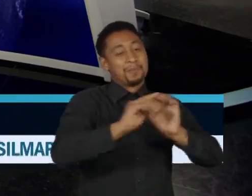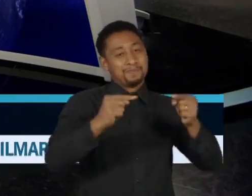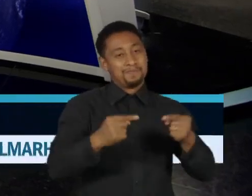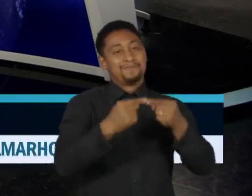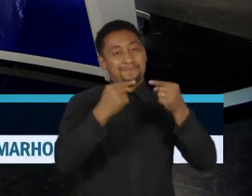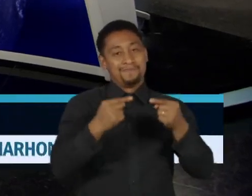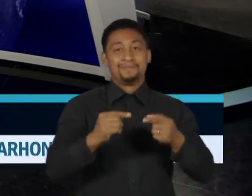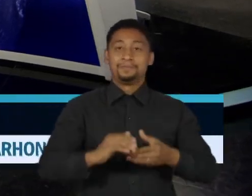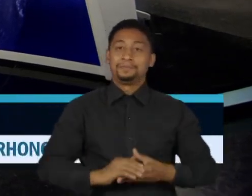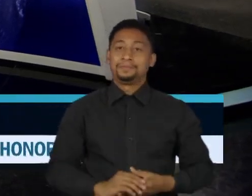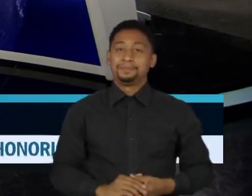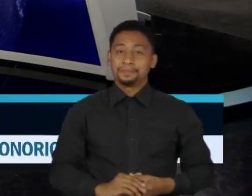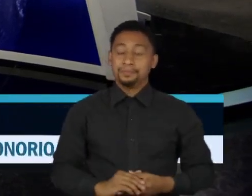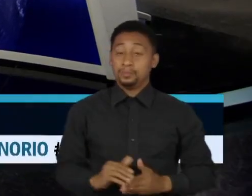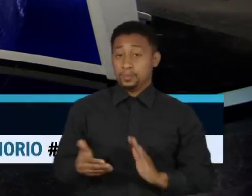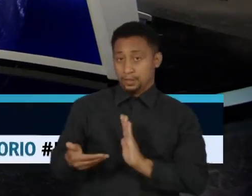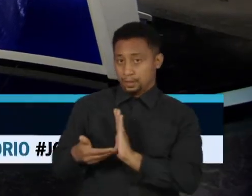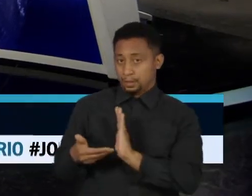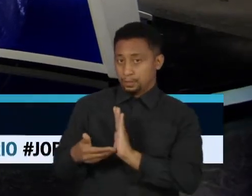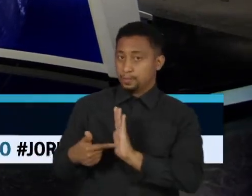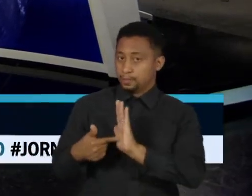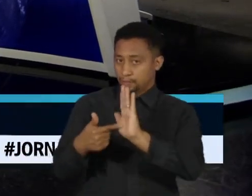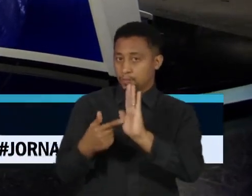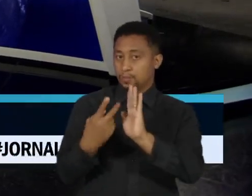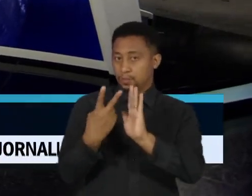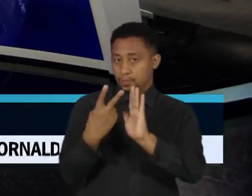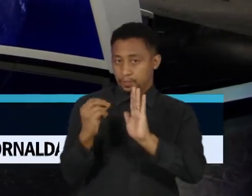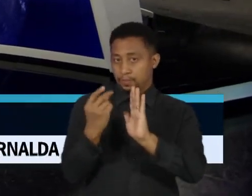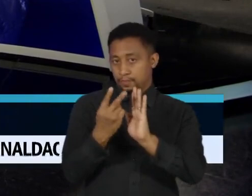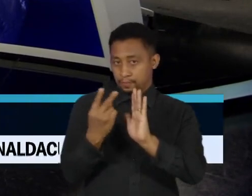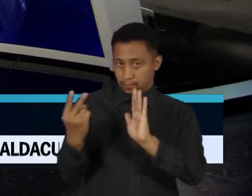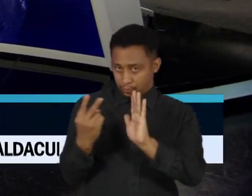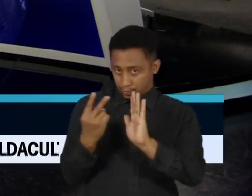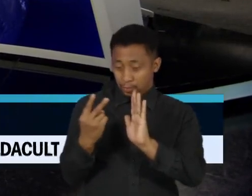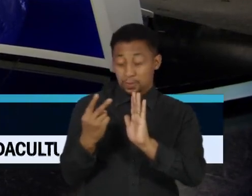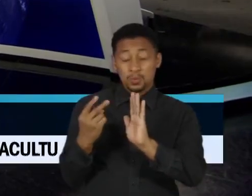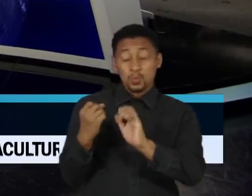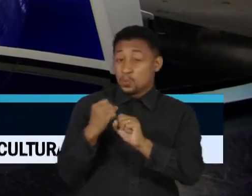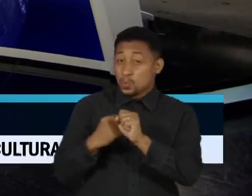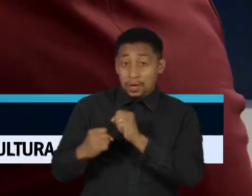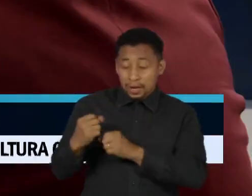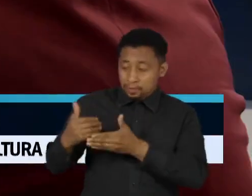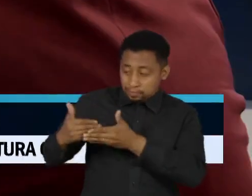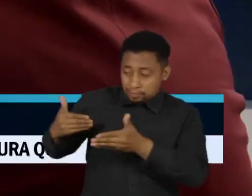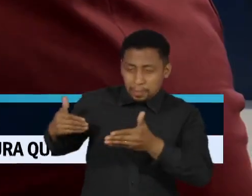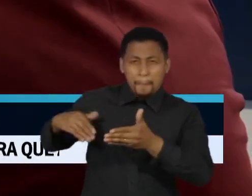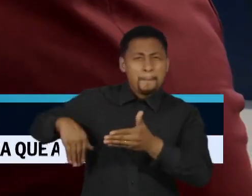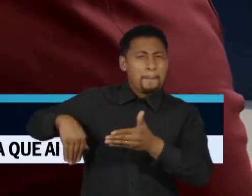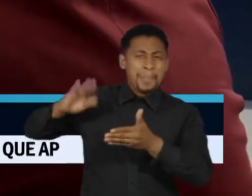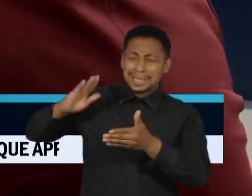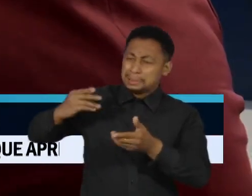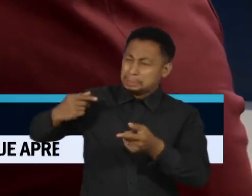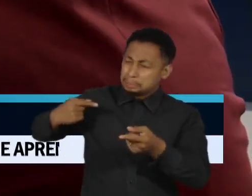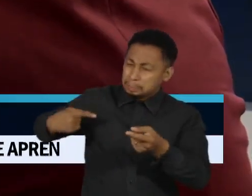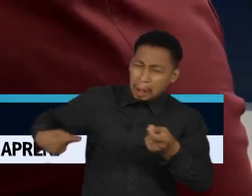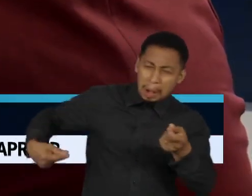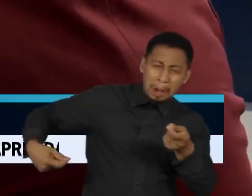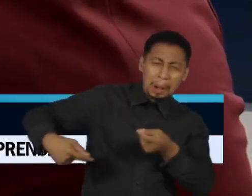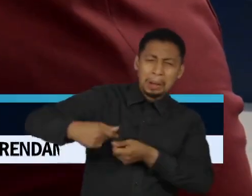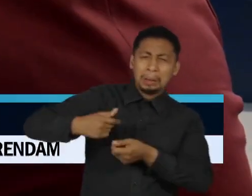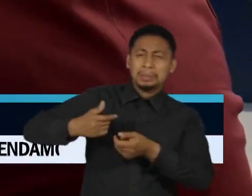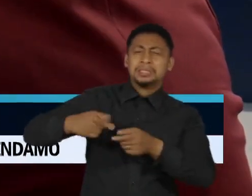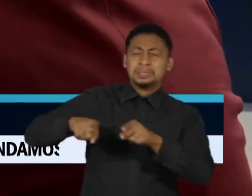Undé, a Câmara registrou em 2022 o ano mais produtivo da última década. Nós tivemos várias aprovações, algumas em